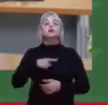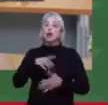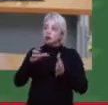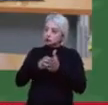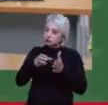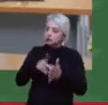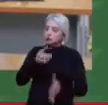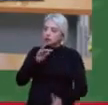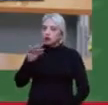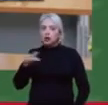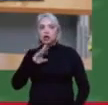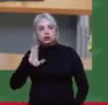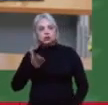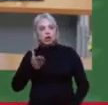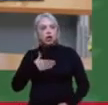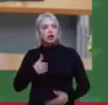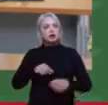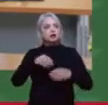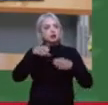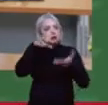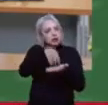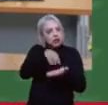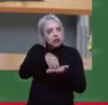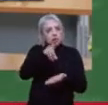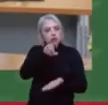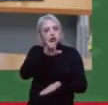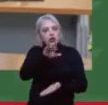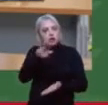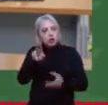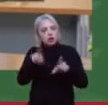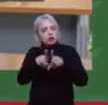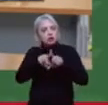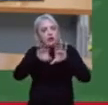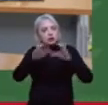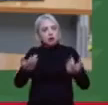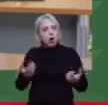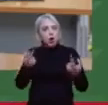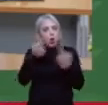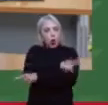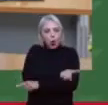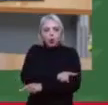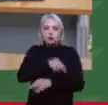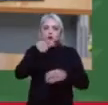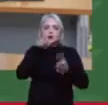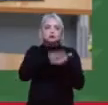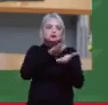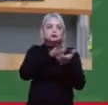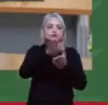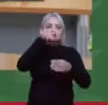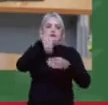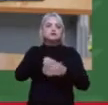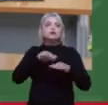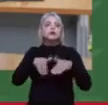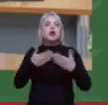tomou, fechou questão, tanto no diretório como com a bancada, contra o voto impresso, porque consideramos um retrocesso. Quais são as principais